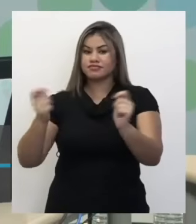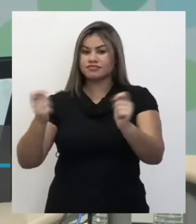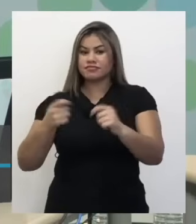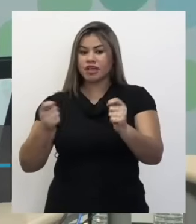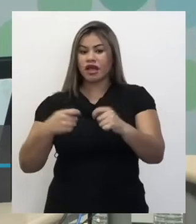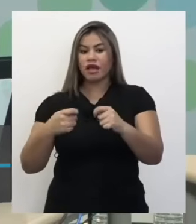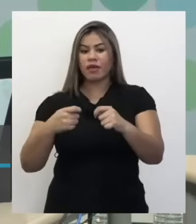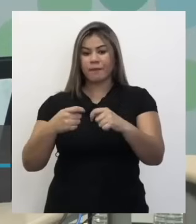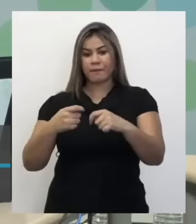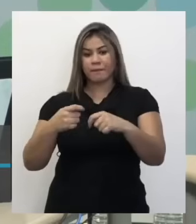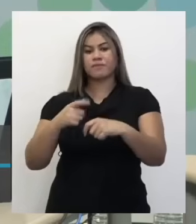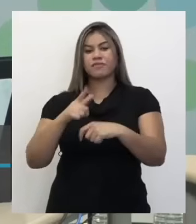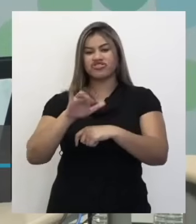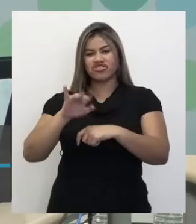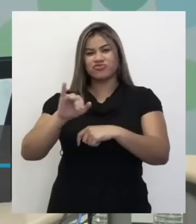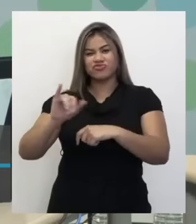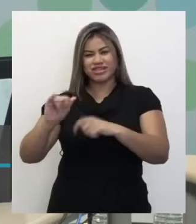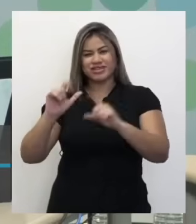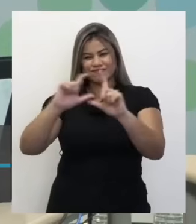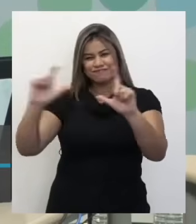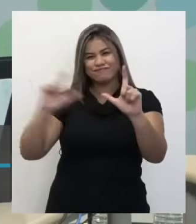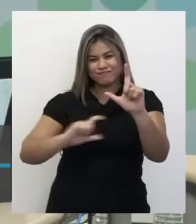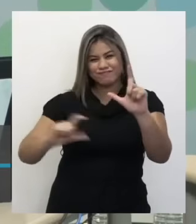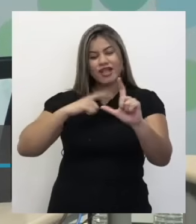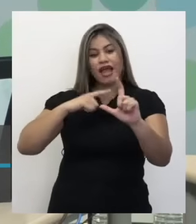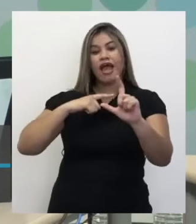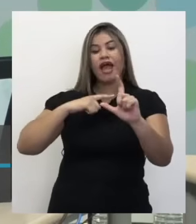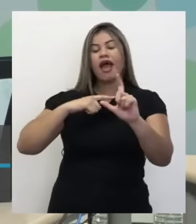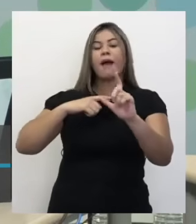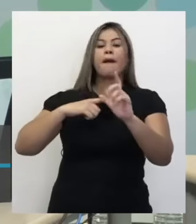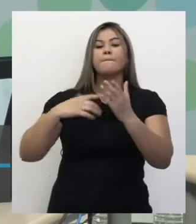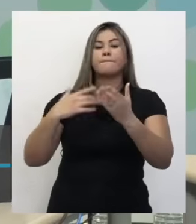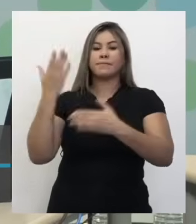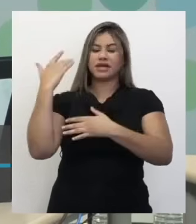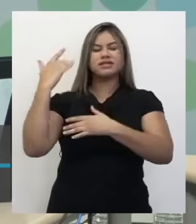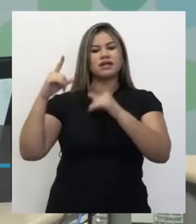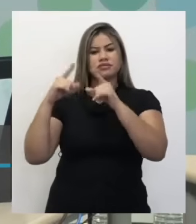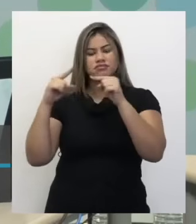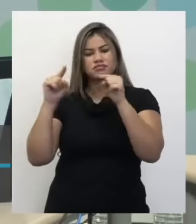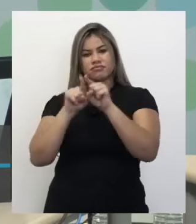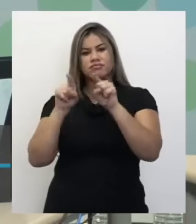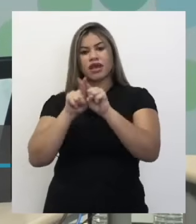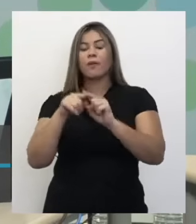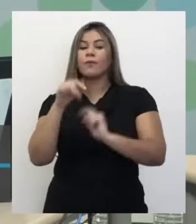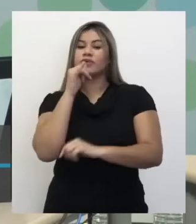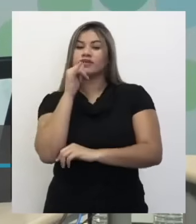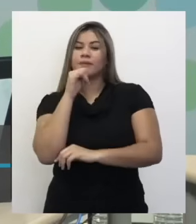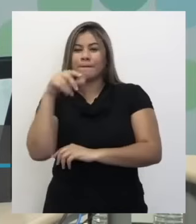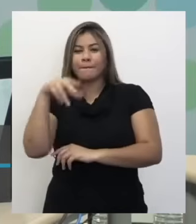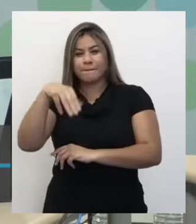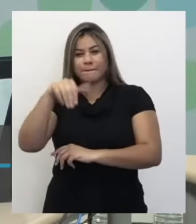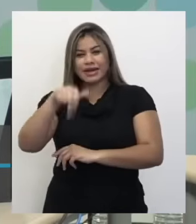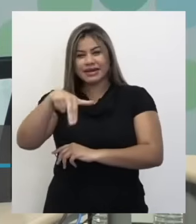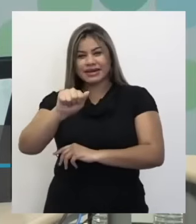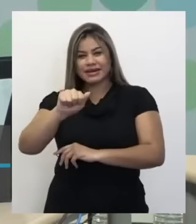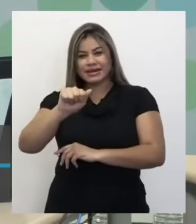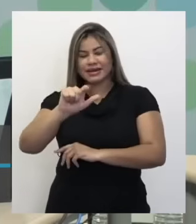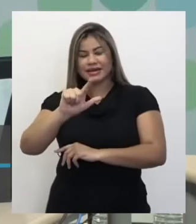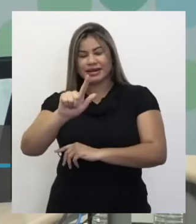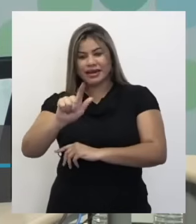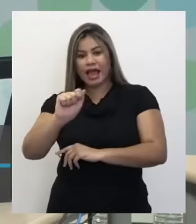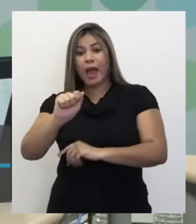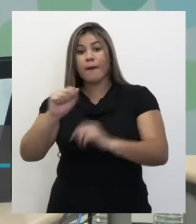Antigamente, a gente chamava só de gibi. Mas hoje temos as revistinhas, os mangás, por exemplo, é uma HQ, né? E aí, só que o mangá